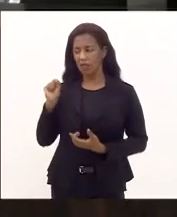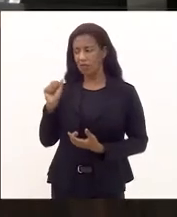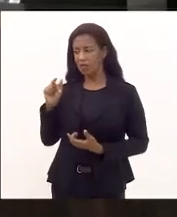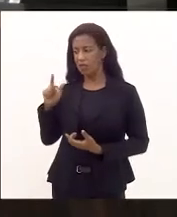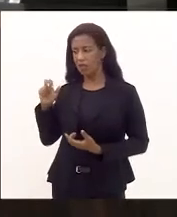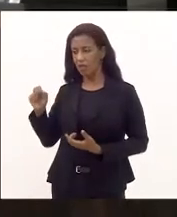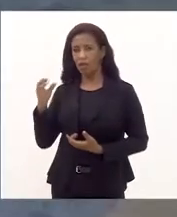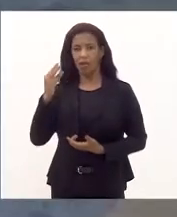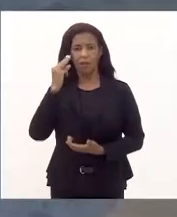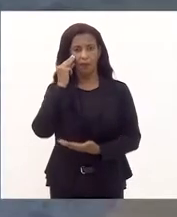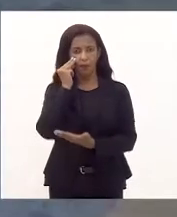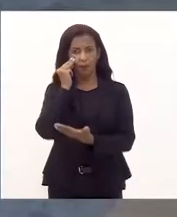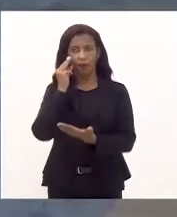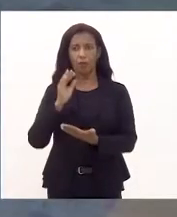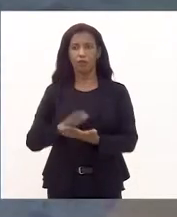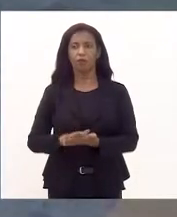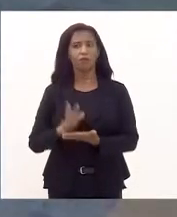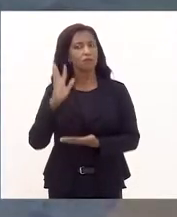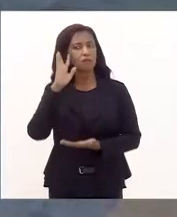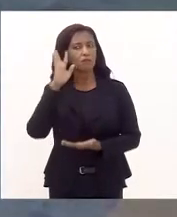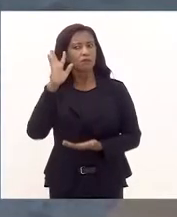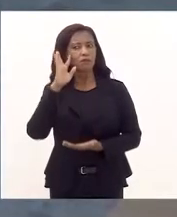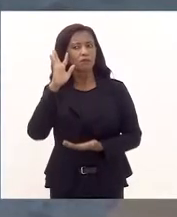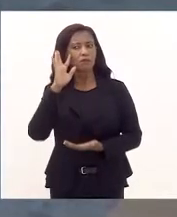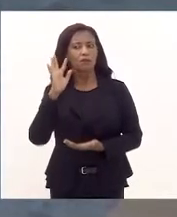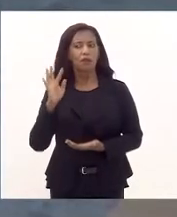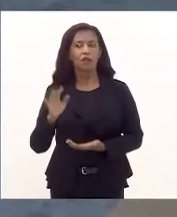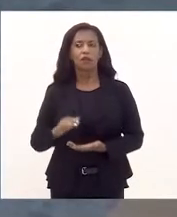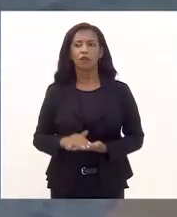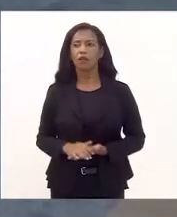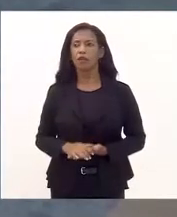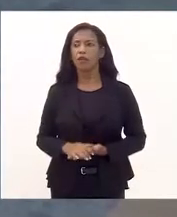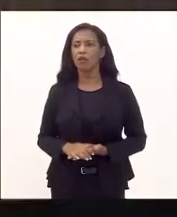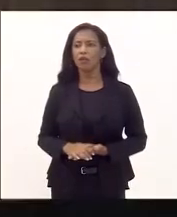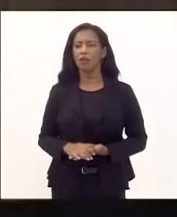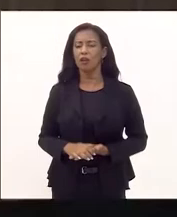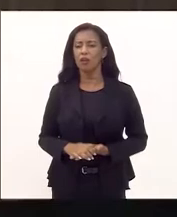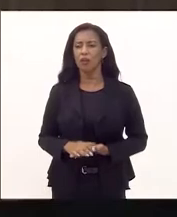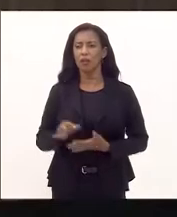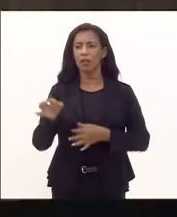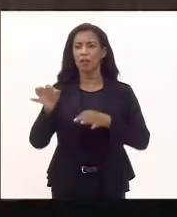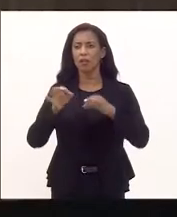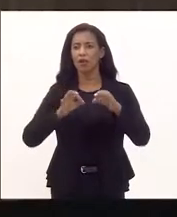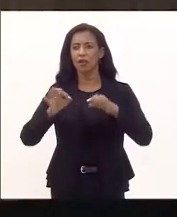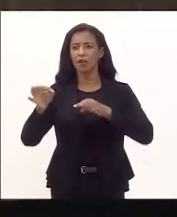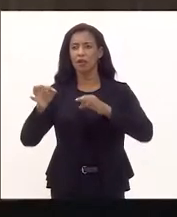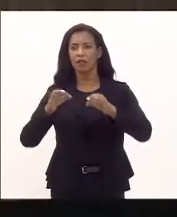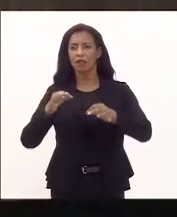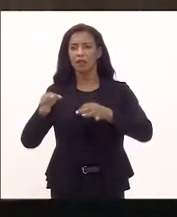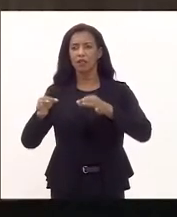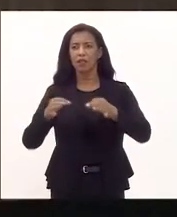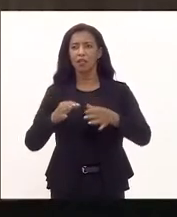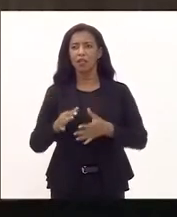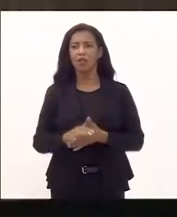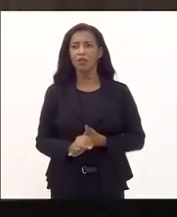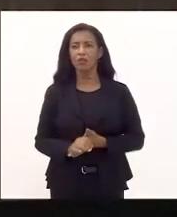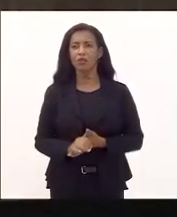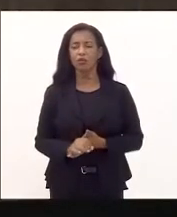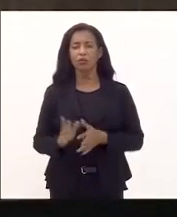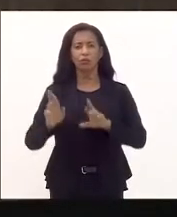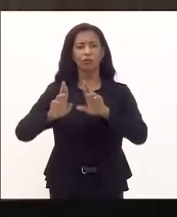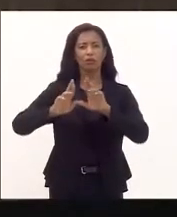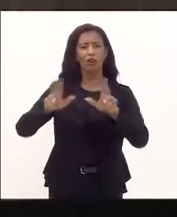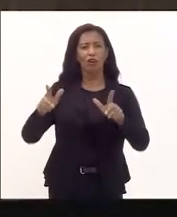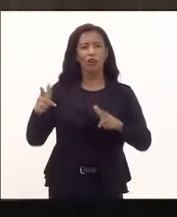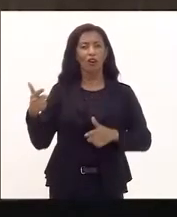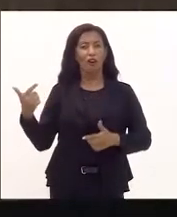deputada Mônica Francisco, refletindo uma questão técnica muito séria sobre os projetos de hoje, que é qual é a diferença entre